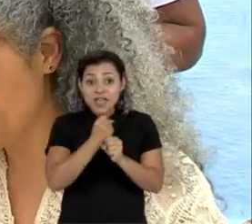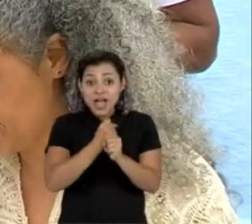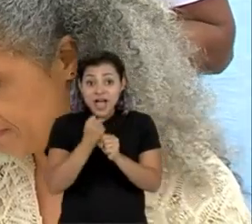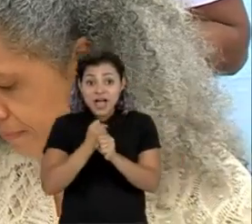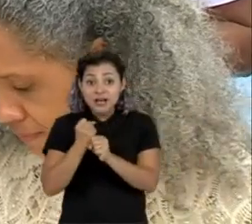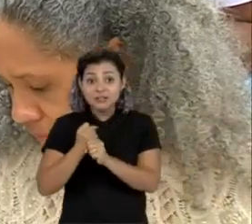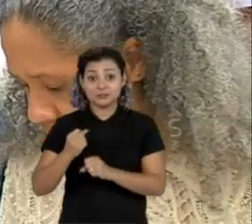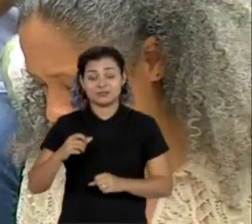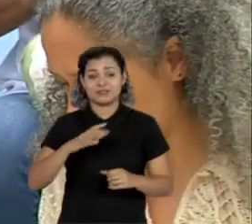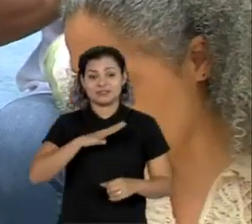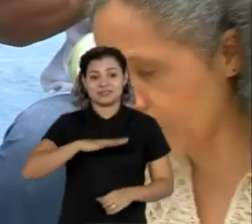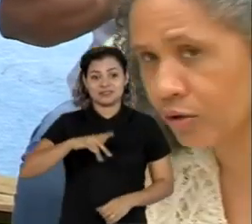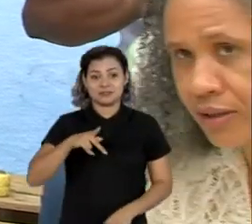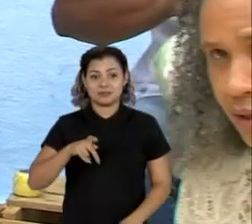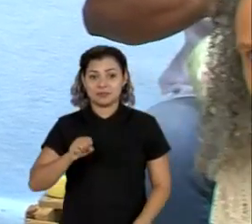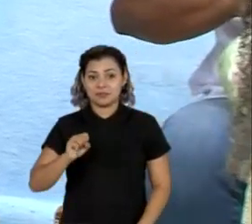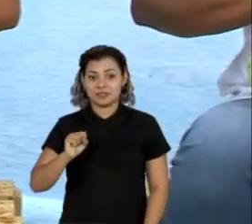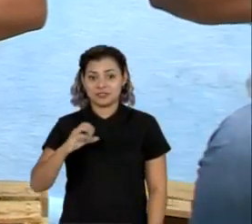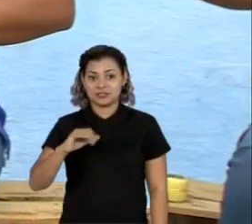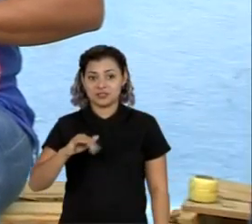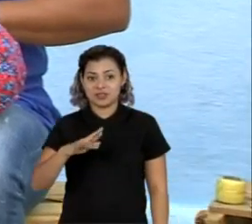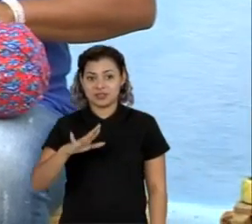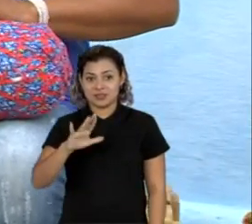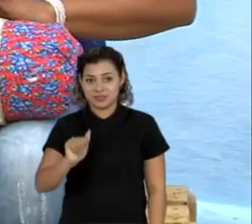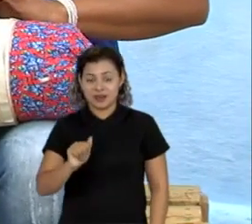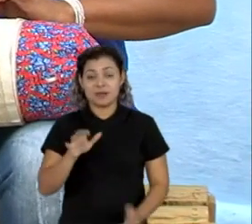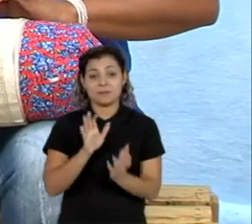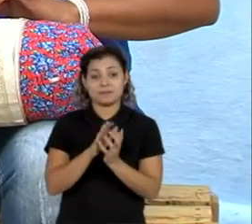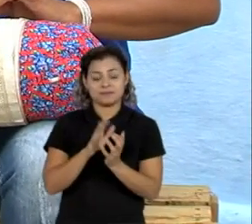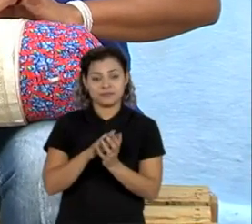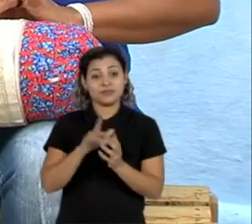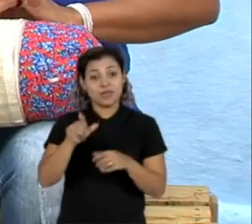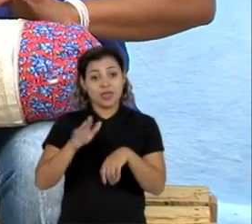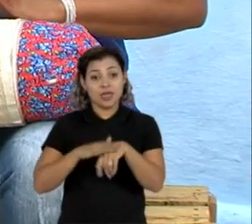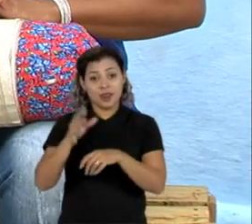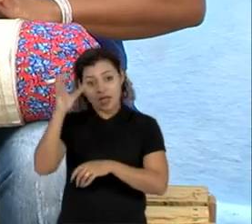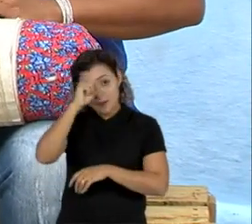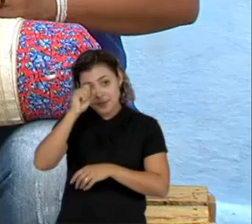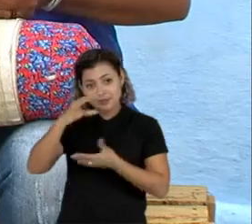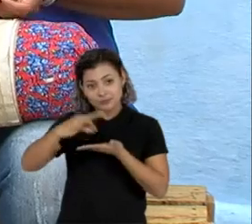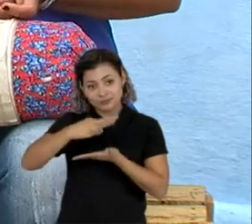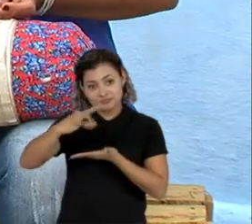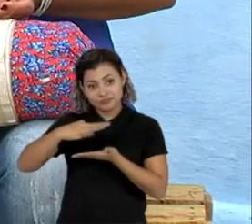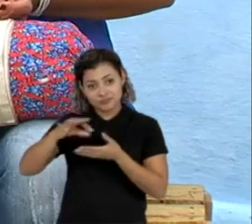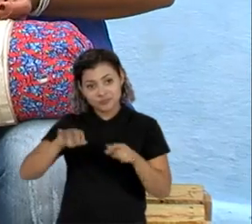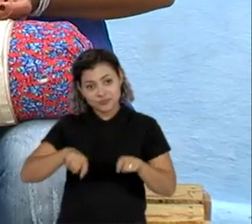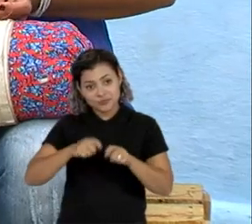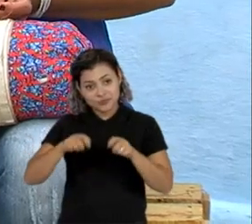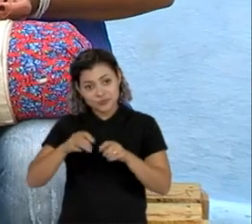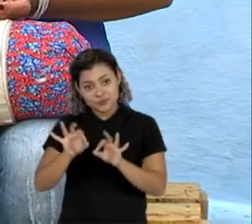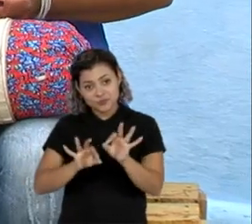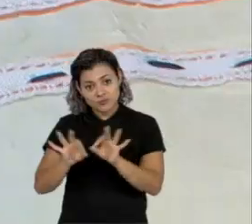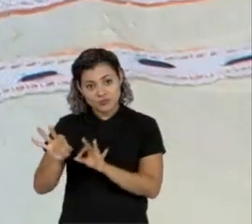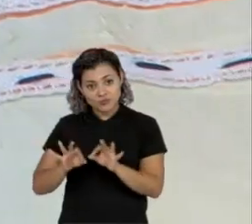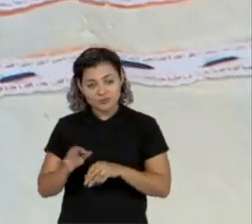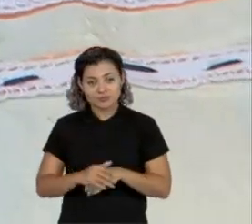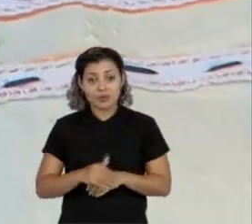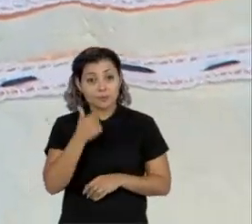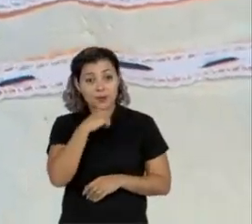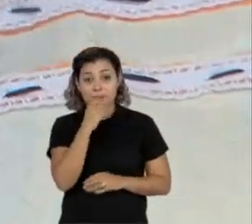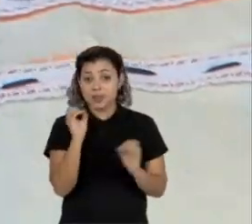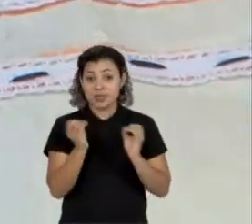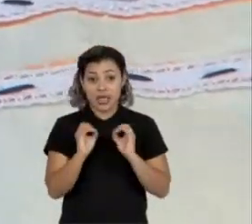de Pesqueira, a mais de 200 quilômetros de Recife, ela foi ensinada a fazer renda. A minha mãe não rendava, então.